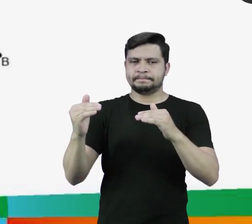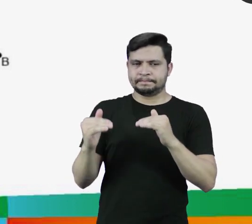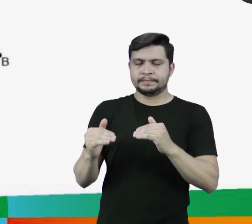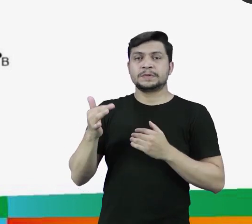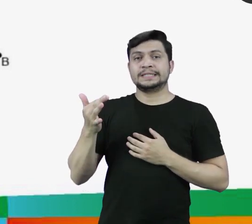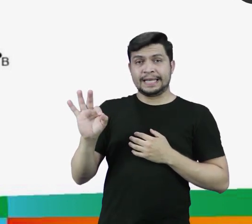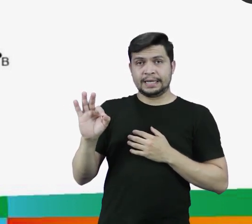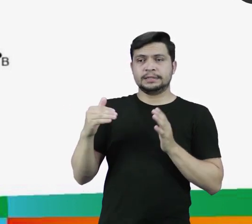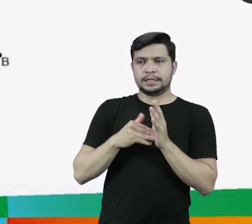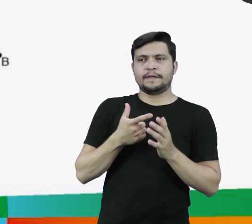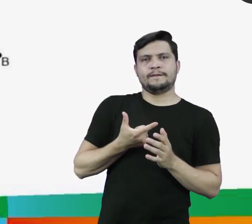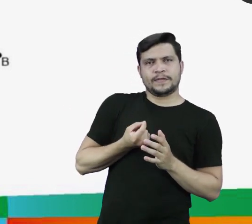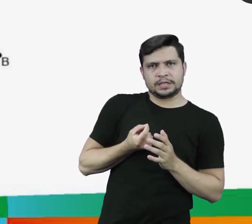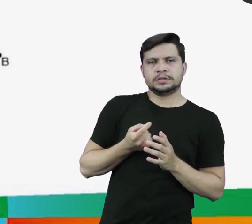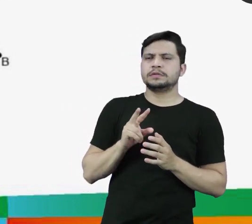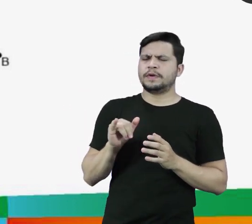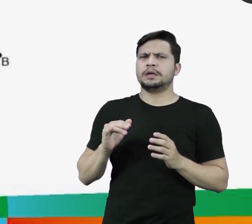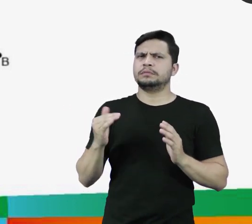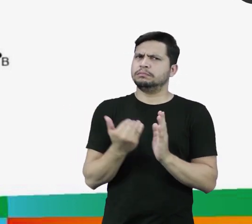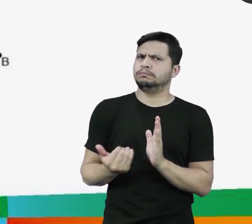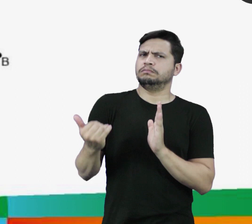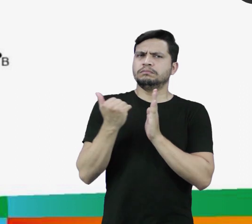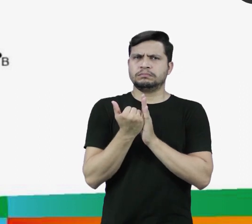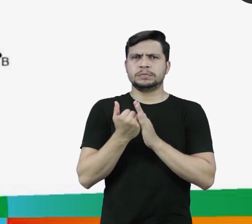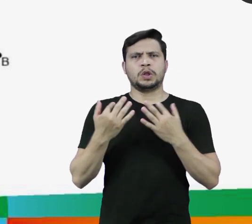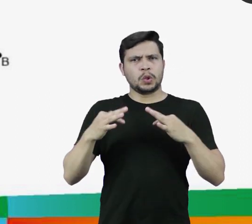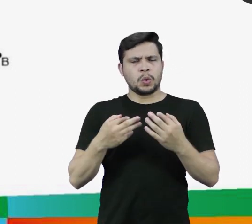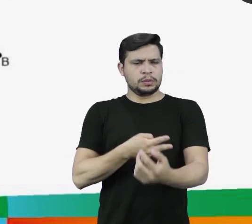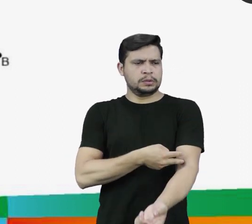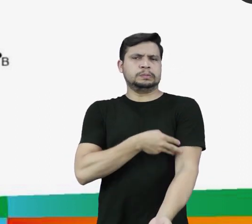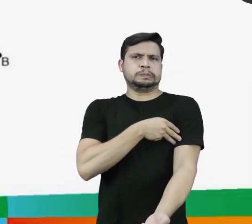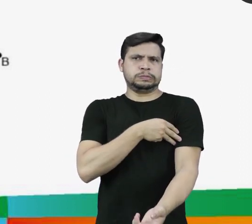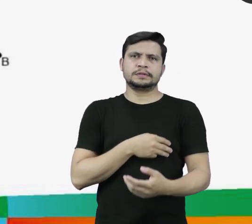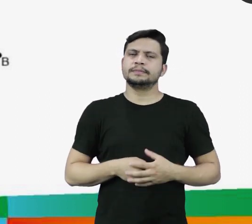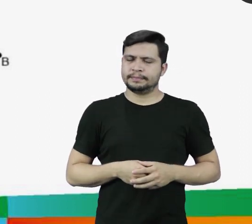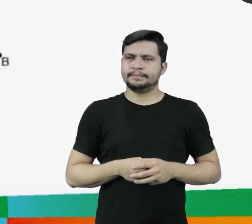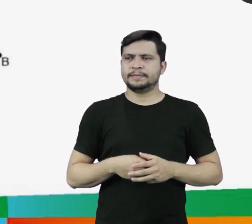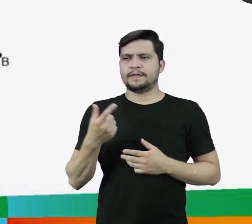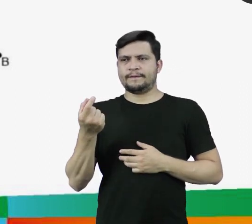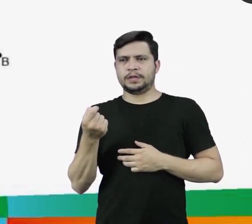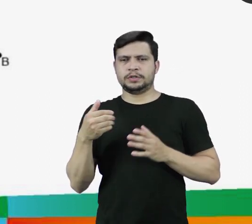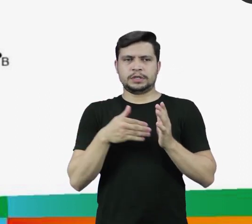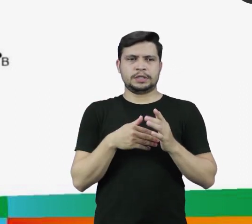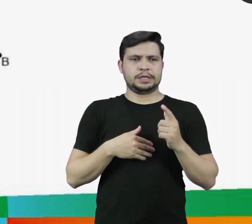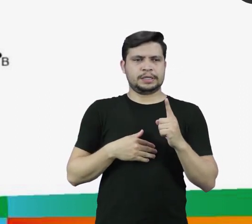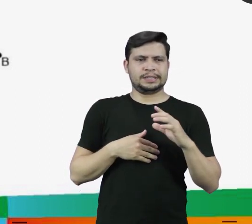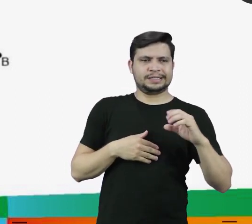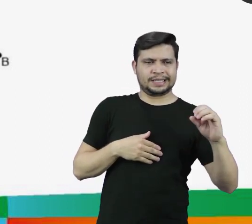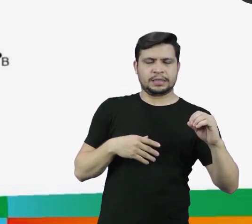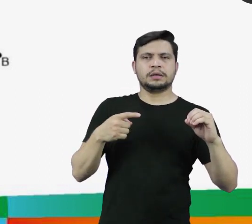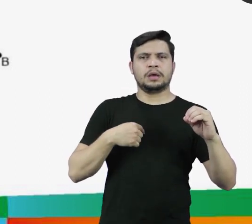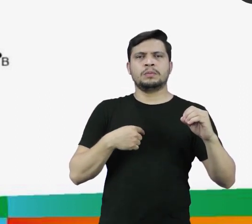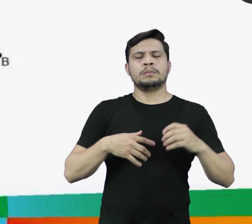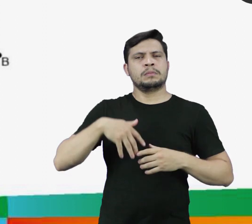mA, eu vou ter o quê? Um aumento dessas contrações musculares. De 20 mA até 100 mA, eu teria uma parada respiratória.